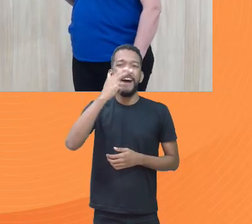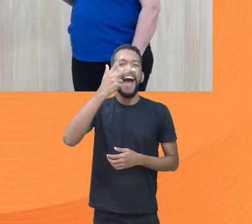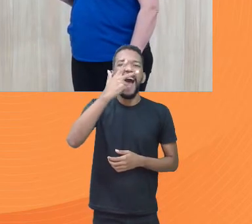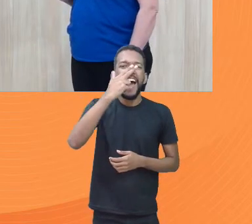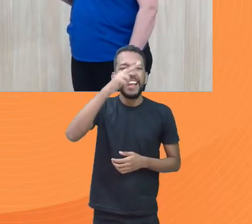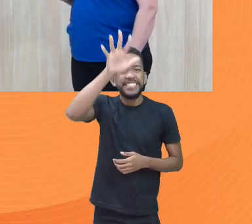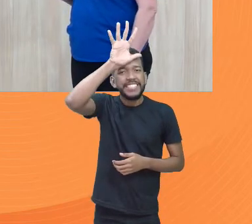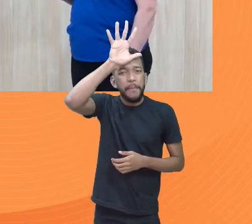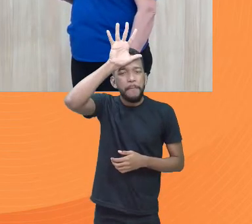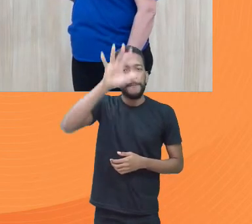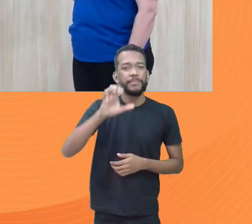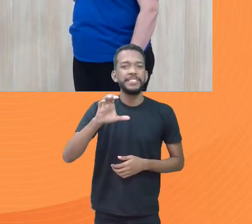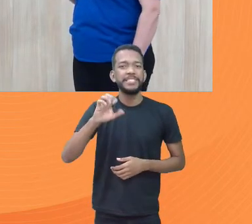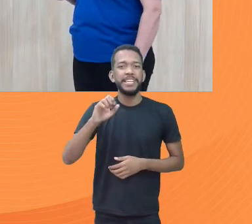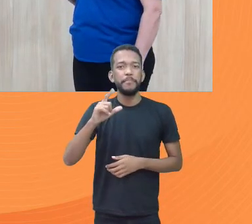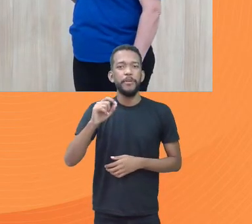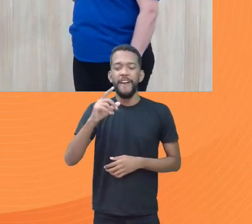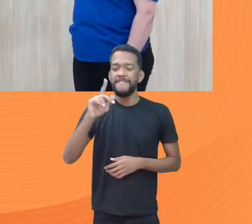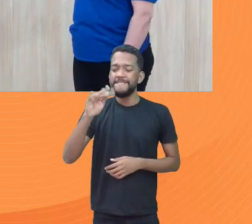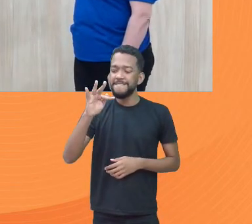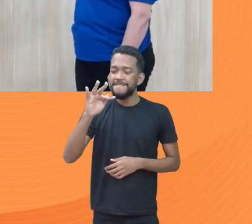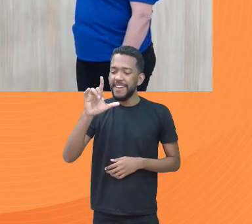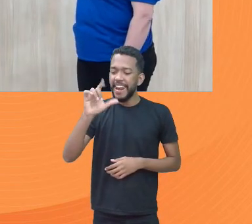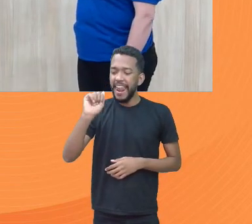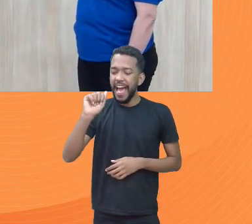Frase existe não, é frase.